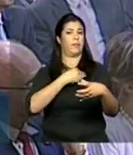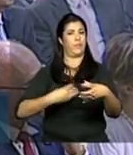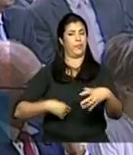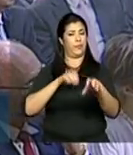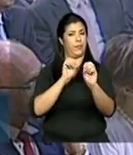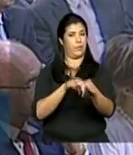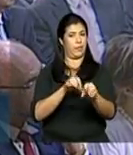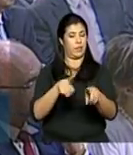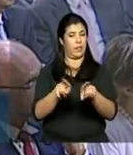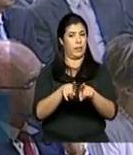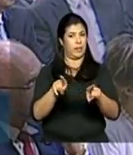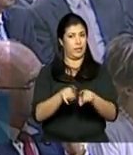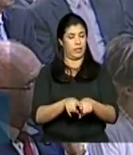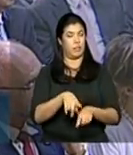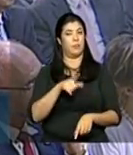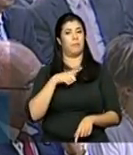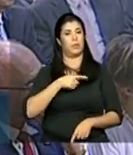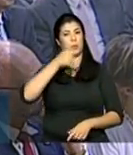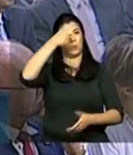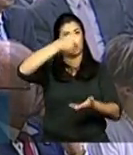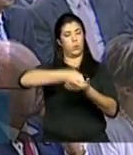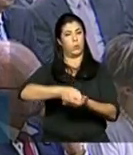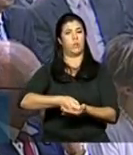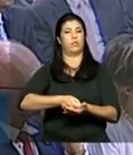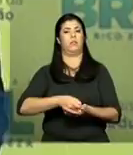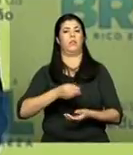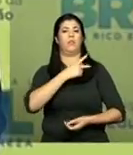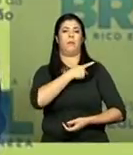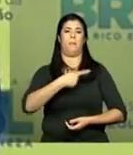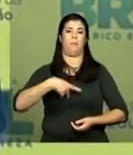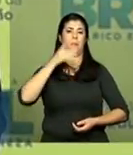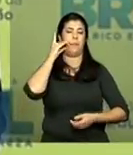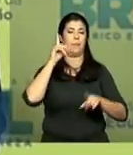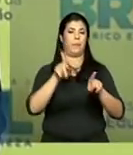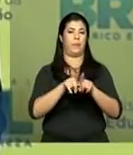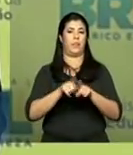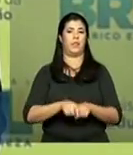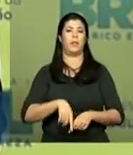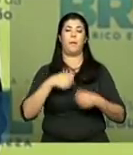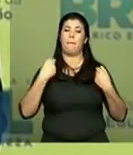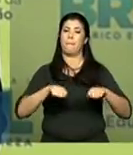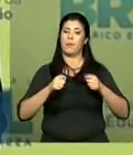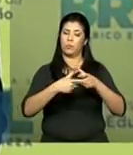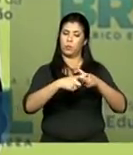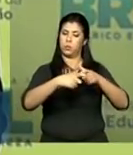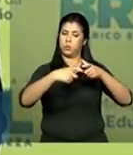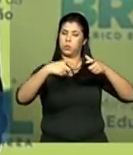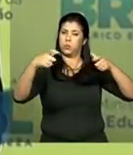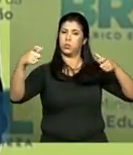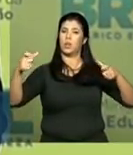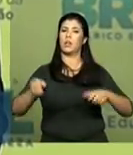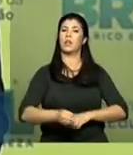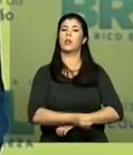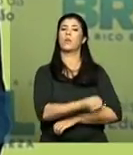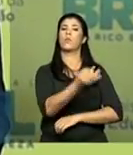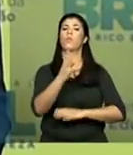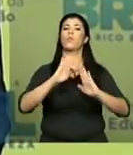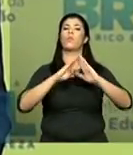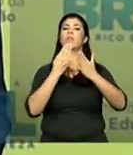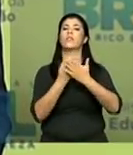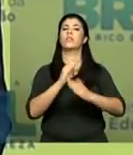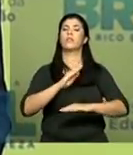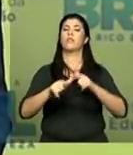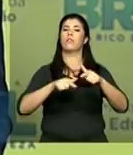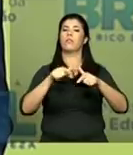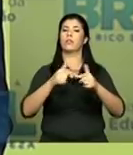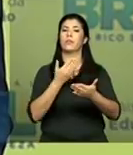como determinação de nossa presidenta, vamos ampliar o número de escolas em tempo integral, assim como